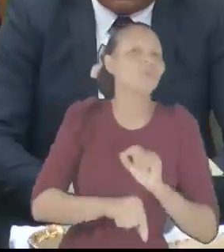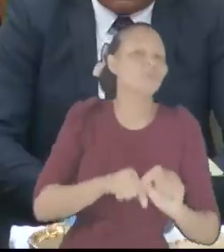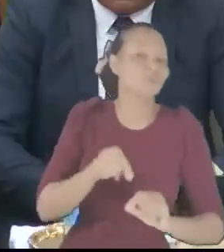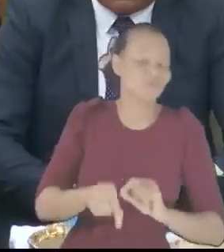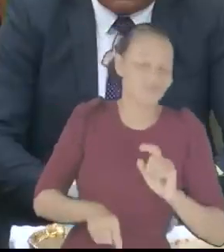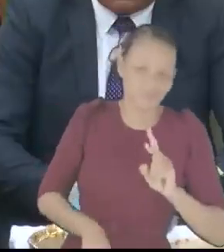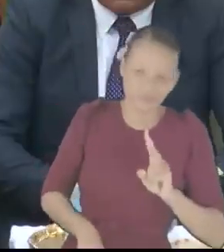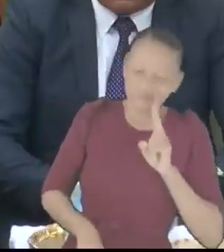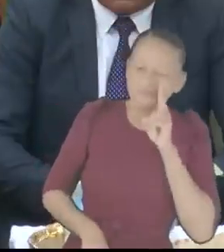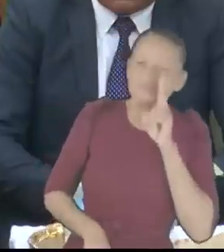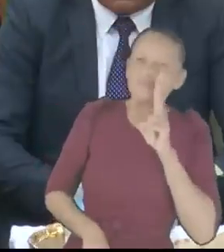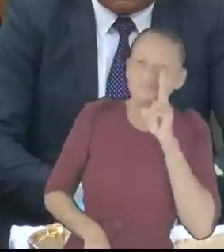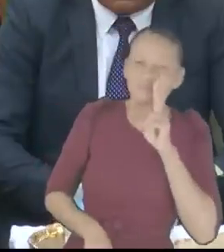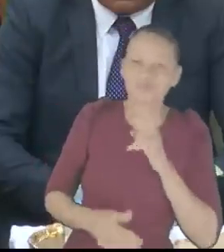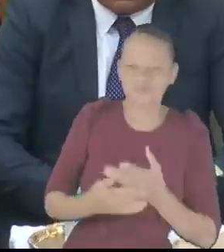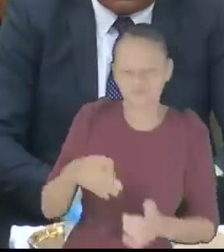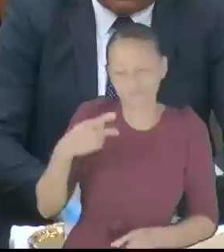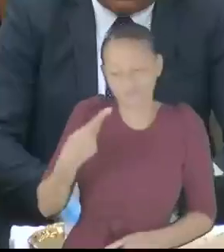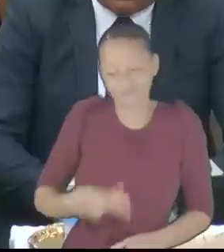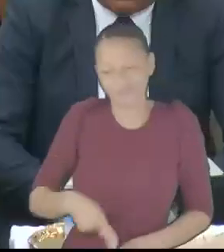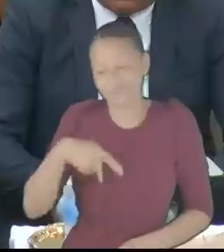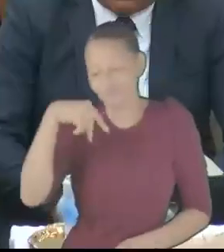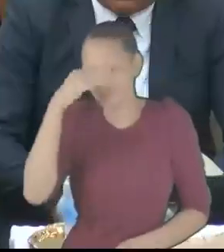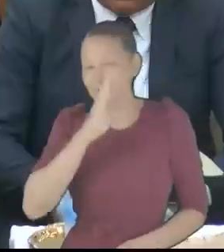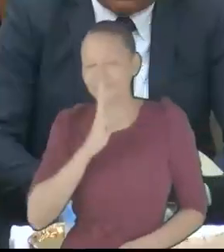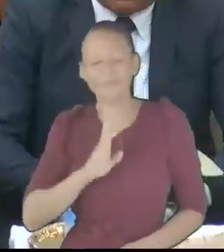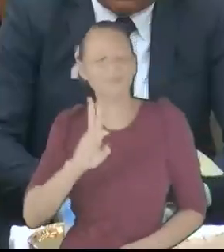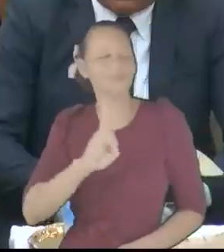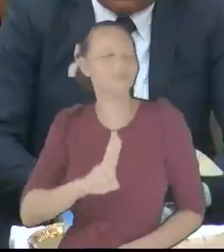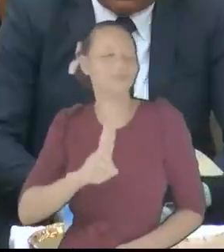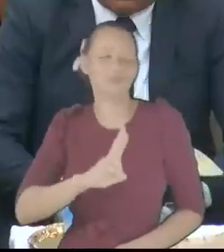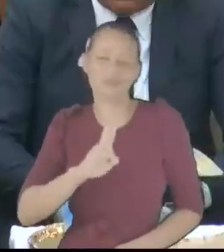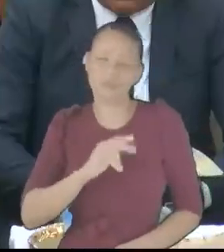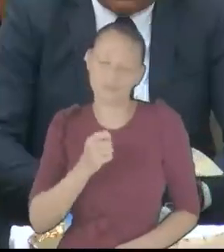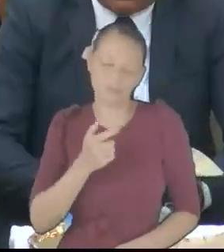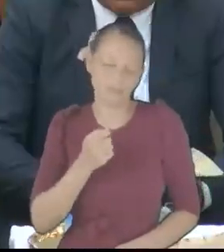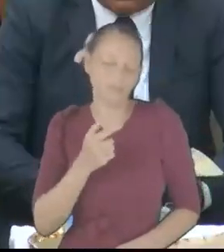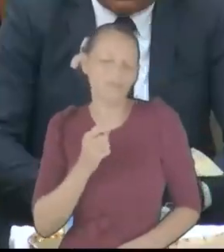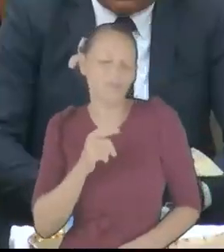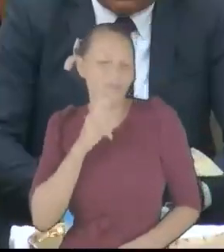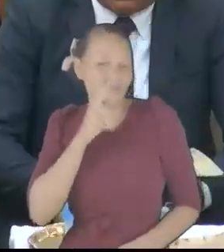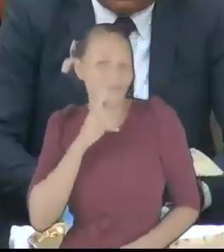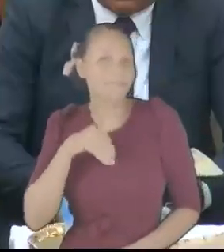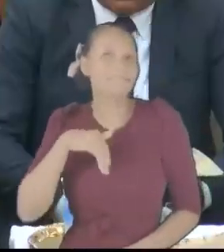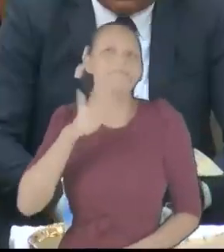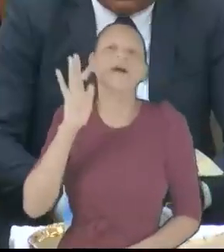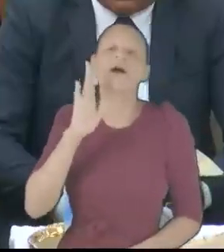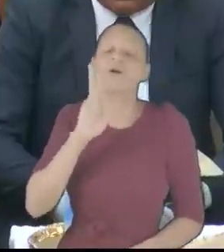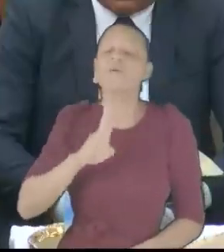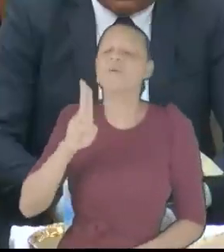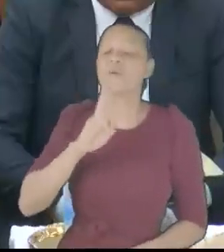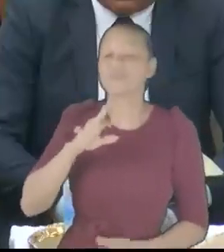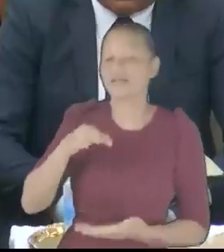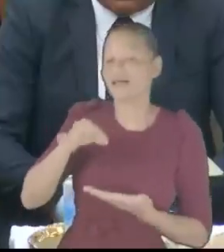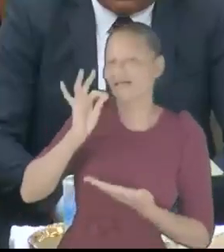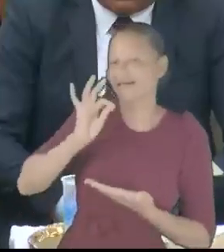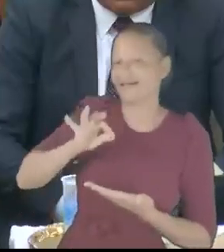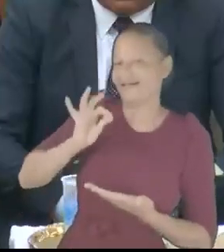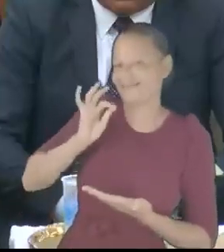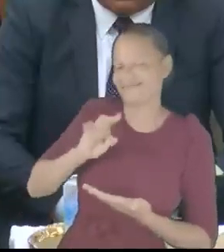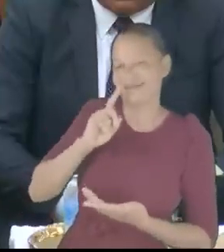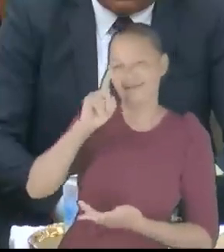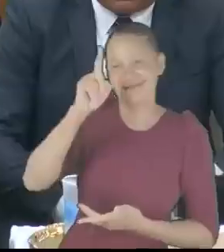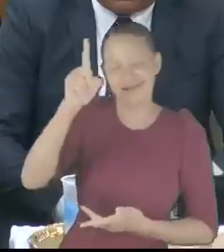irmãos? Vinho, né? Aqui no Brasil não usamos vinho, usamos o café, mas lá no tempo de Jesus